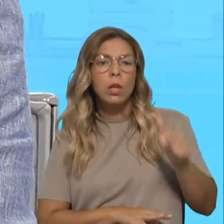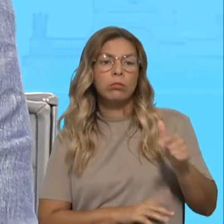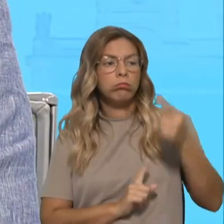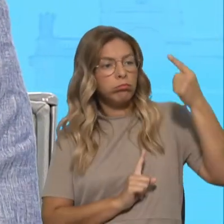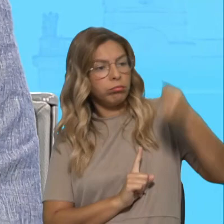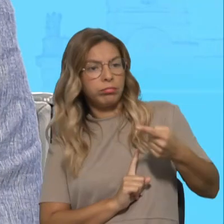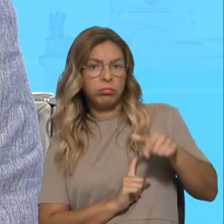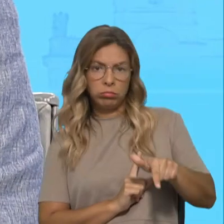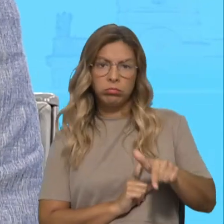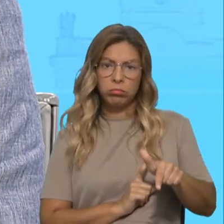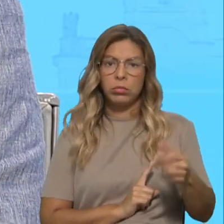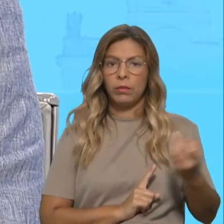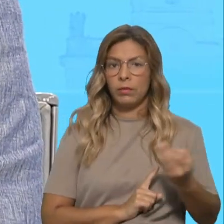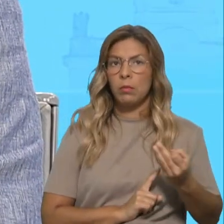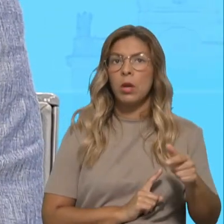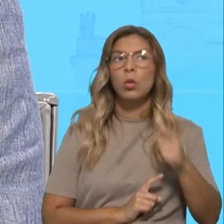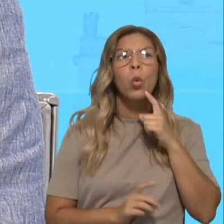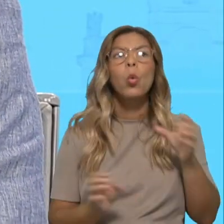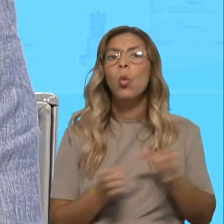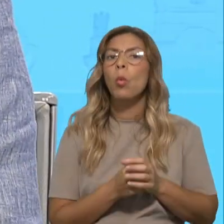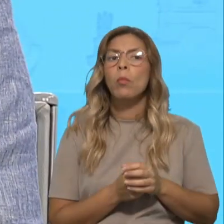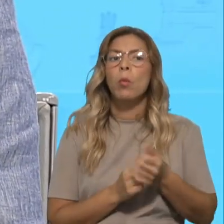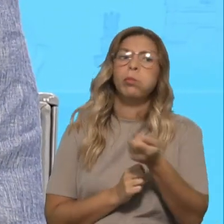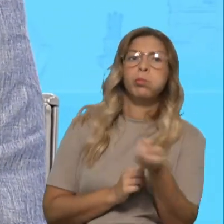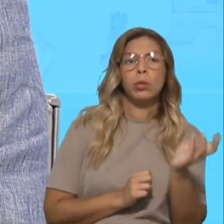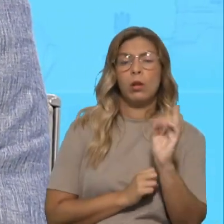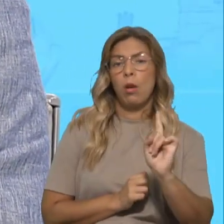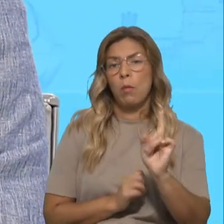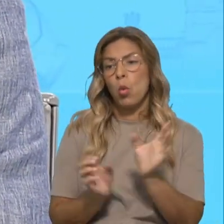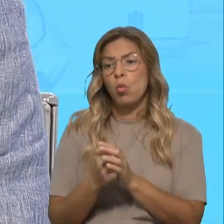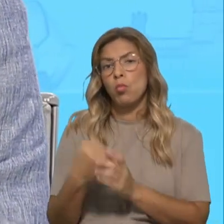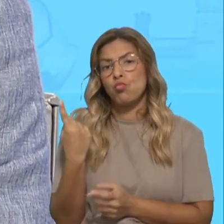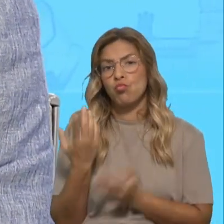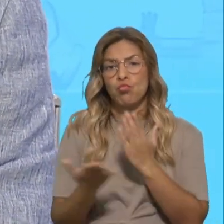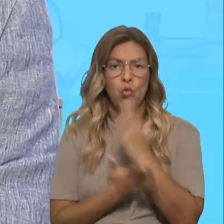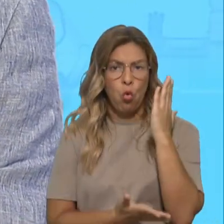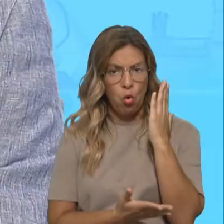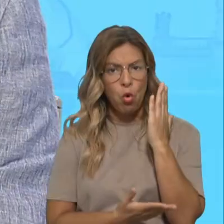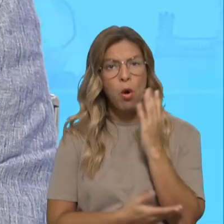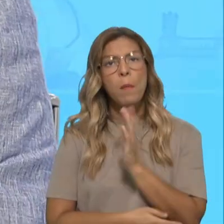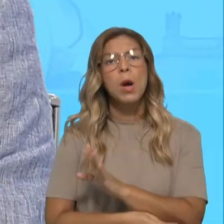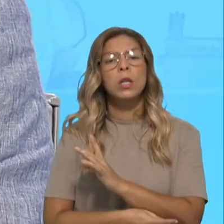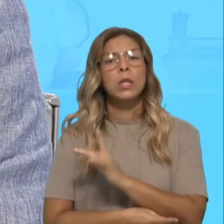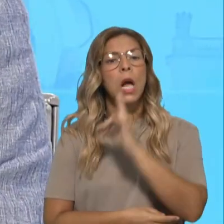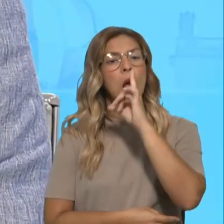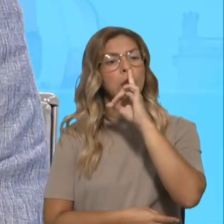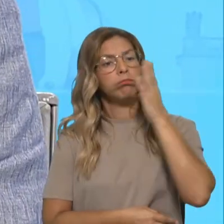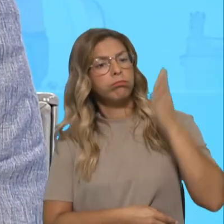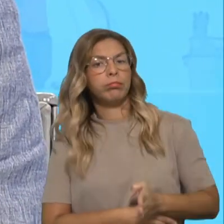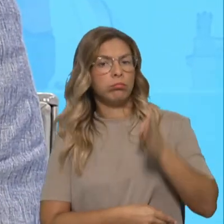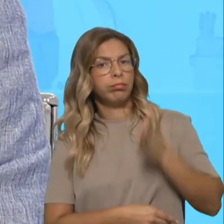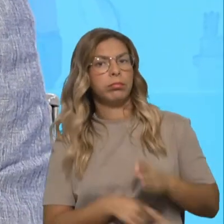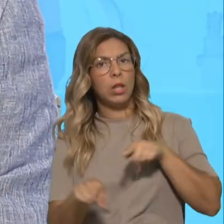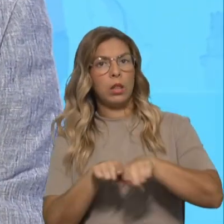Pronto, não há esses grupos, mas há só um grupo, que se calhar ele se aproveita. Não é? O problema da ditadura que dura